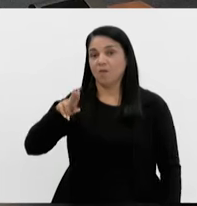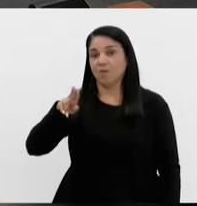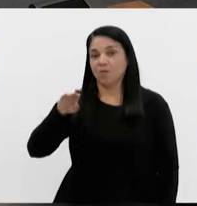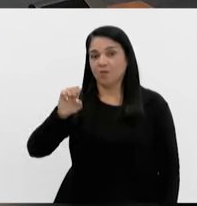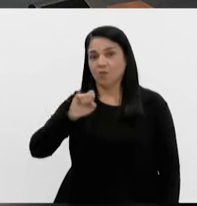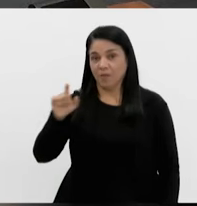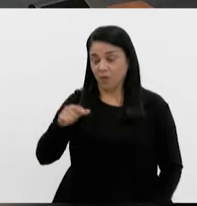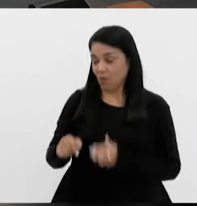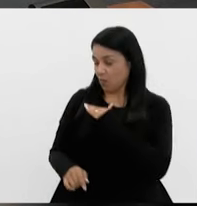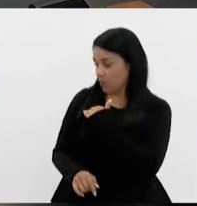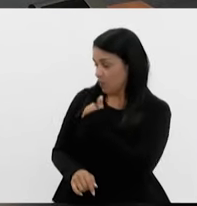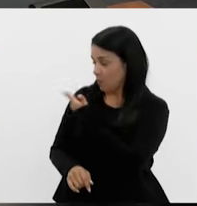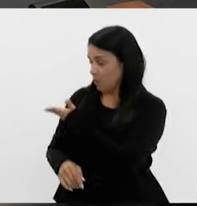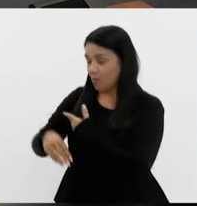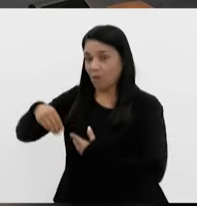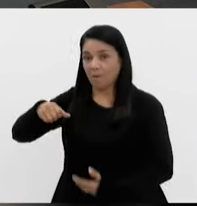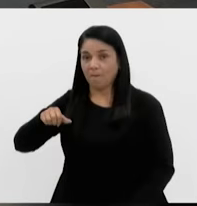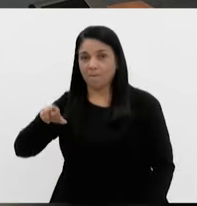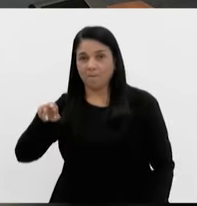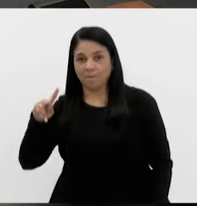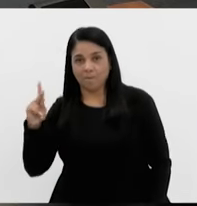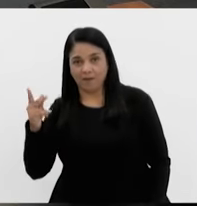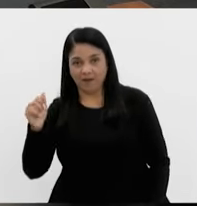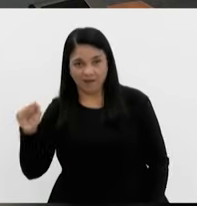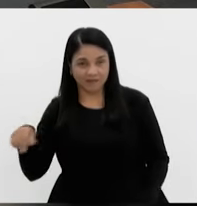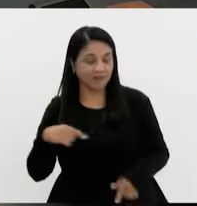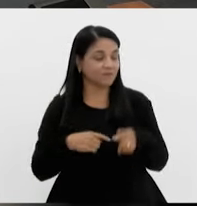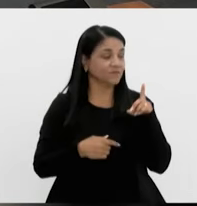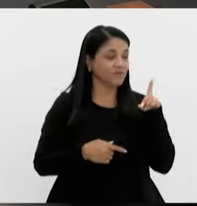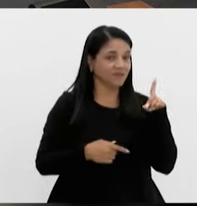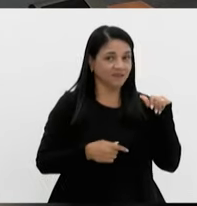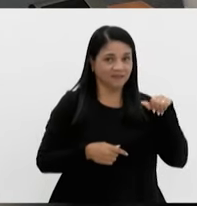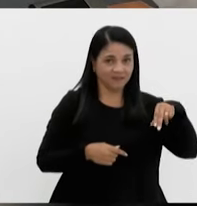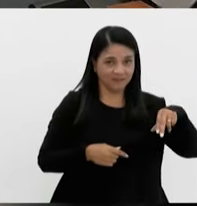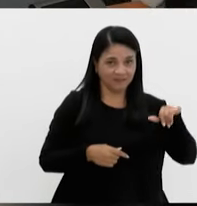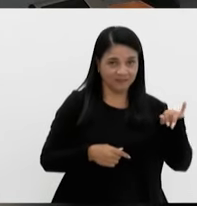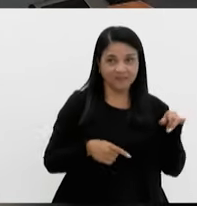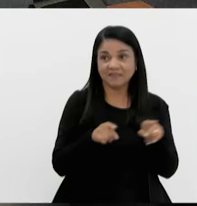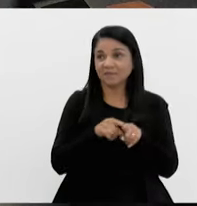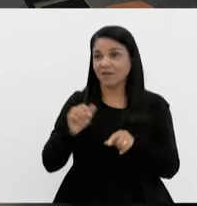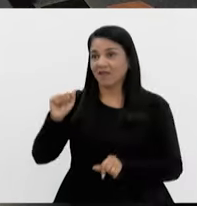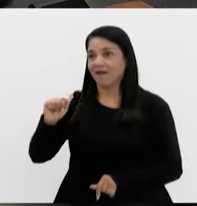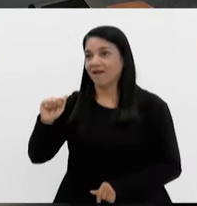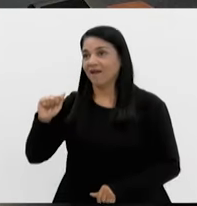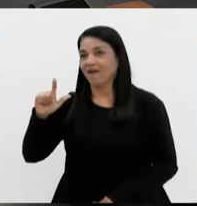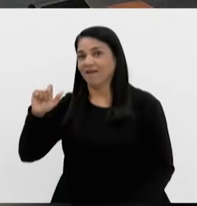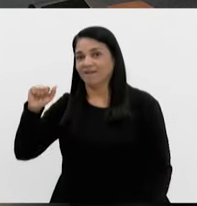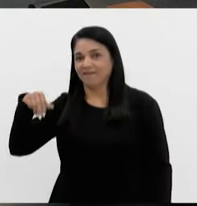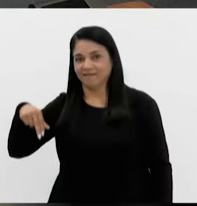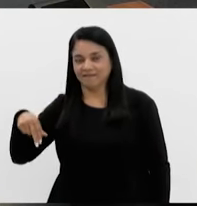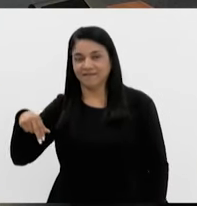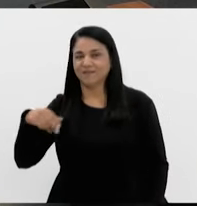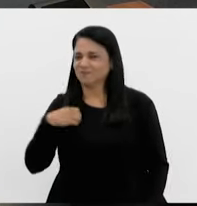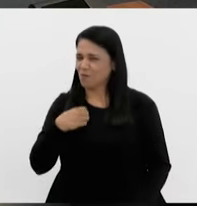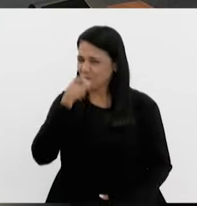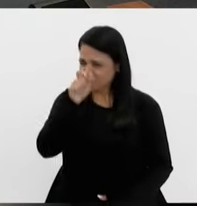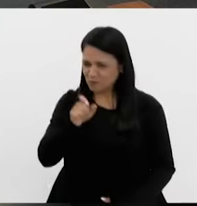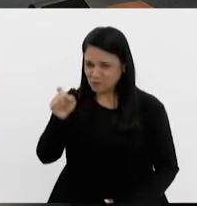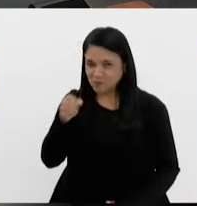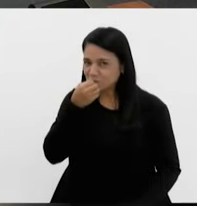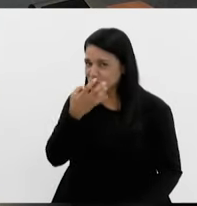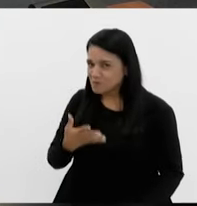mata a Mata Rocha tava aí a Dani a Dani Alan também aí só gente boa assim